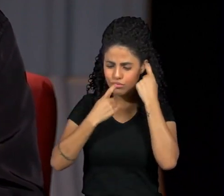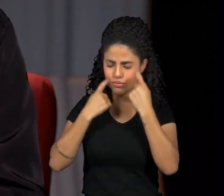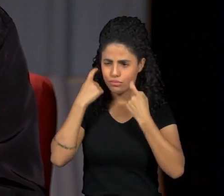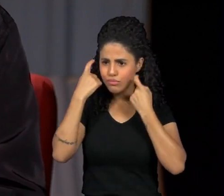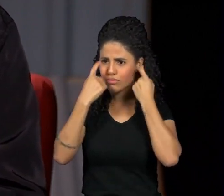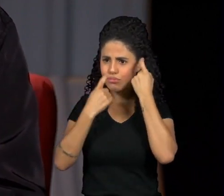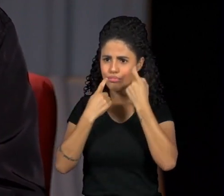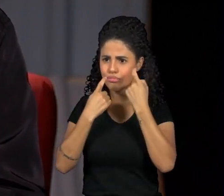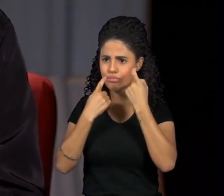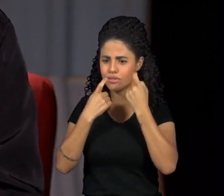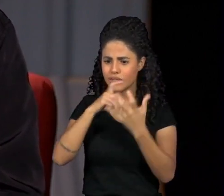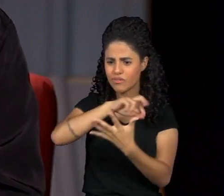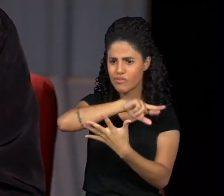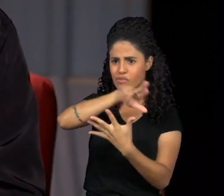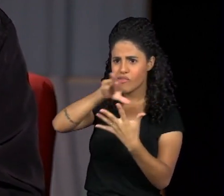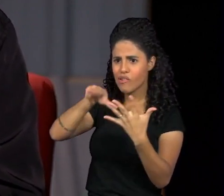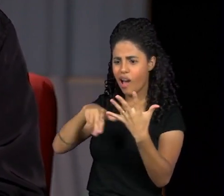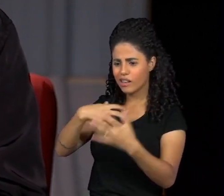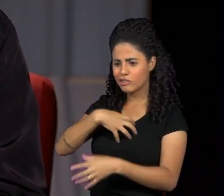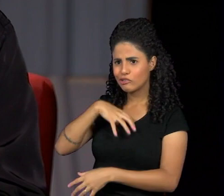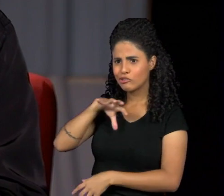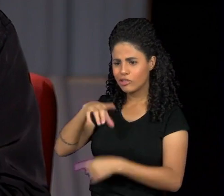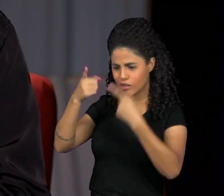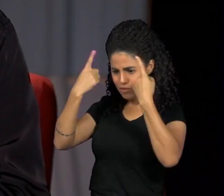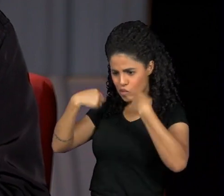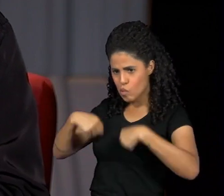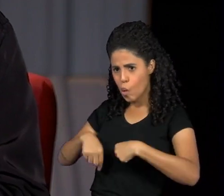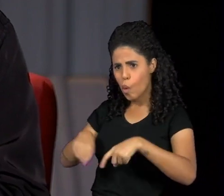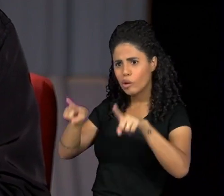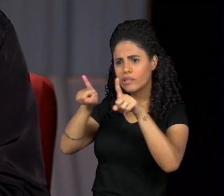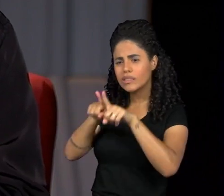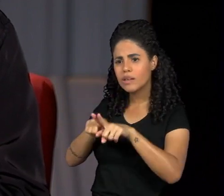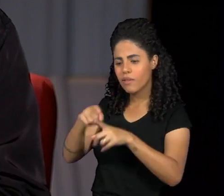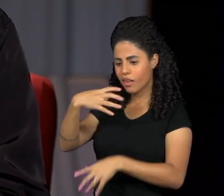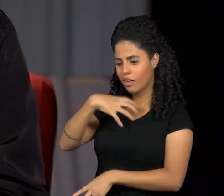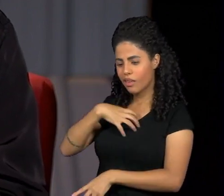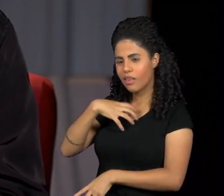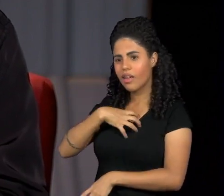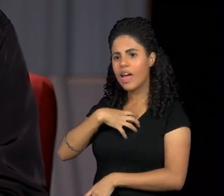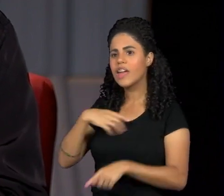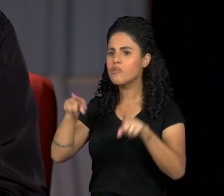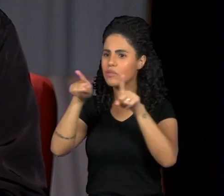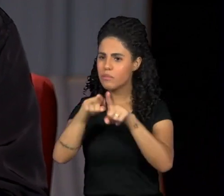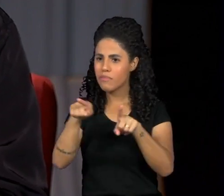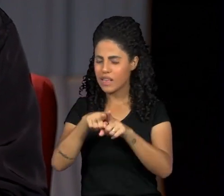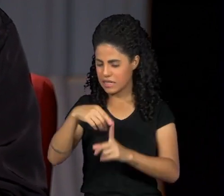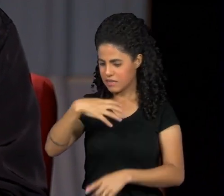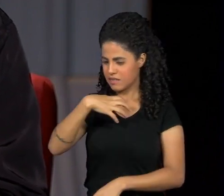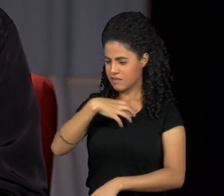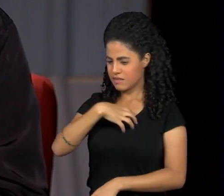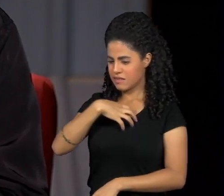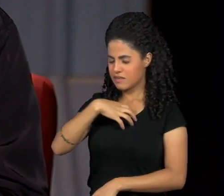transmitida de inúmeras formas, né? Sim. Até no meu corpo, nas Sim. coisas que ele sentia, que eu sinto.